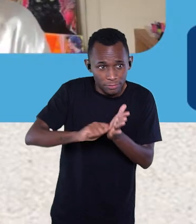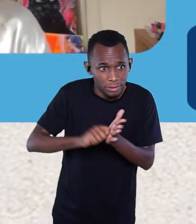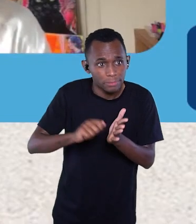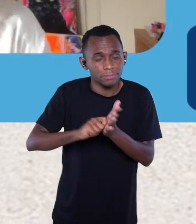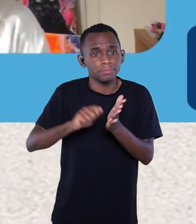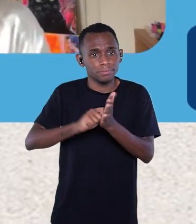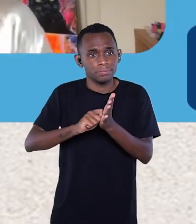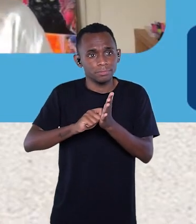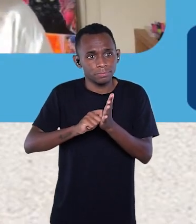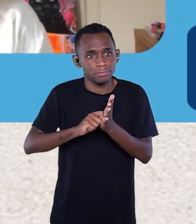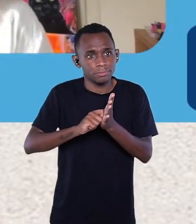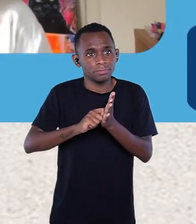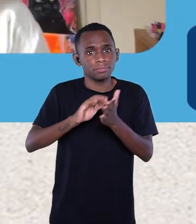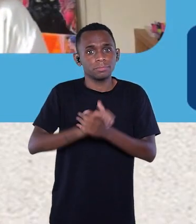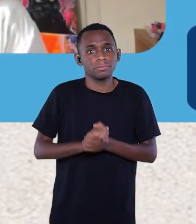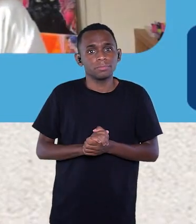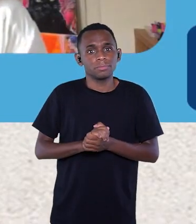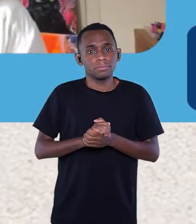né?